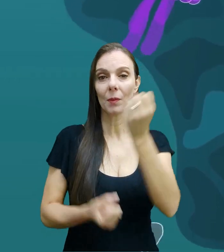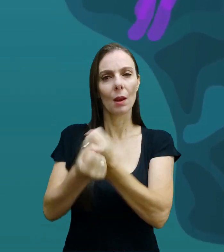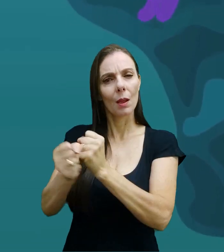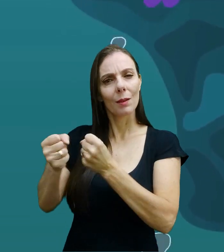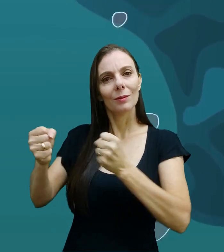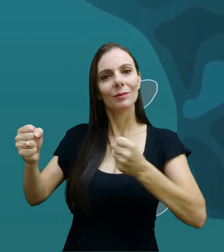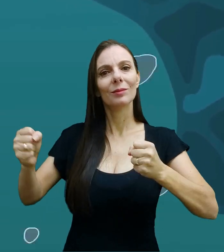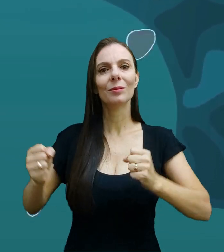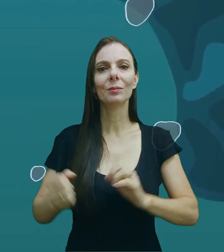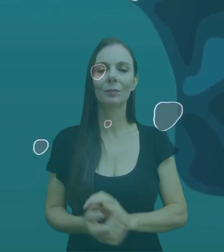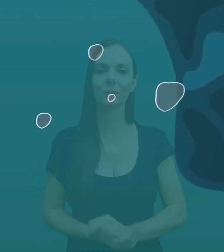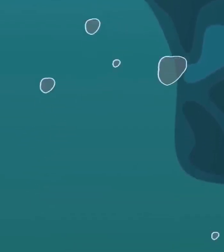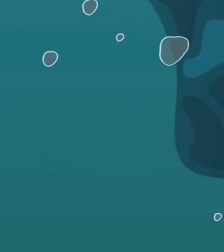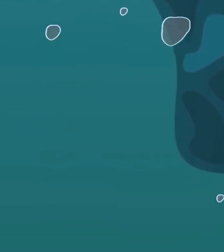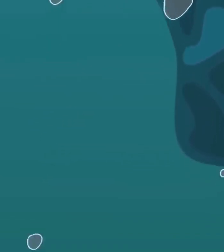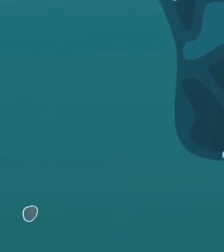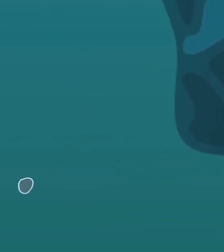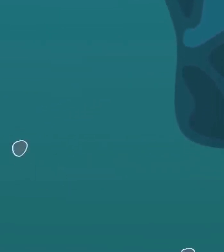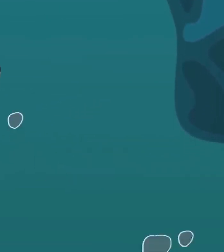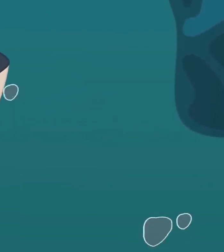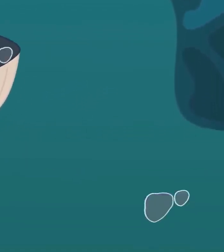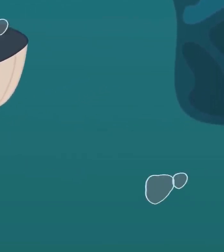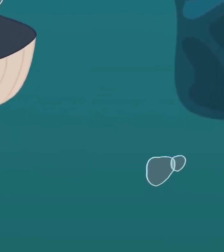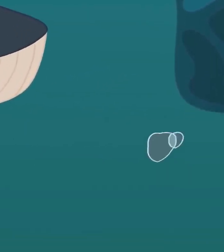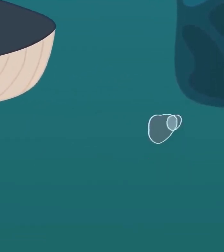Baleias grandes,